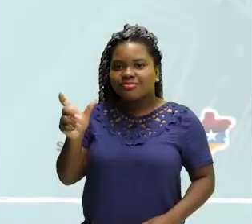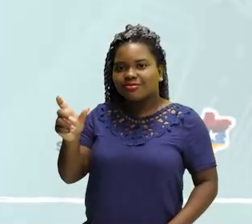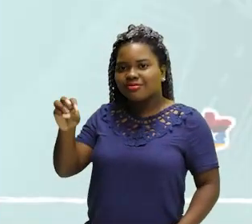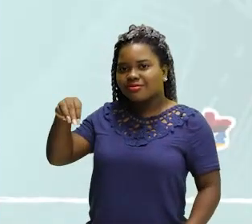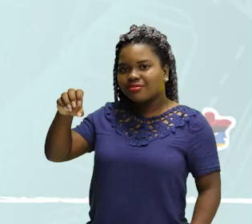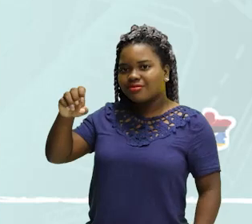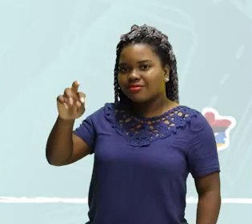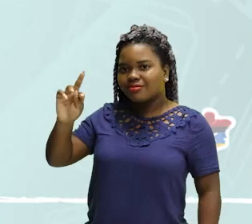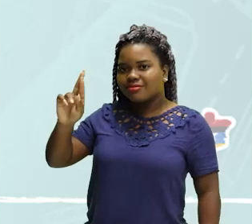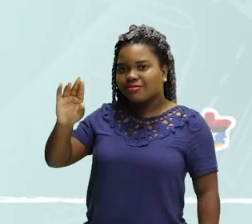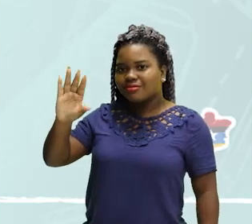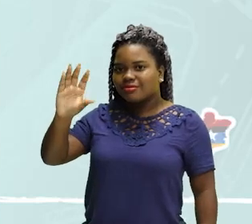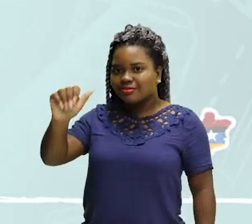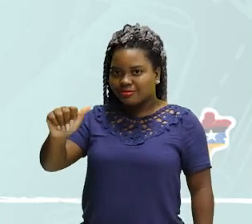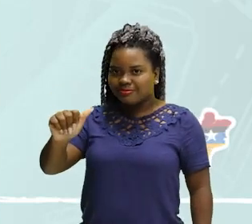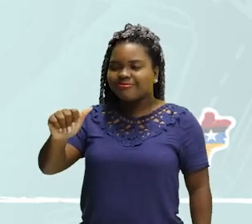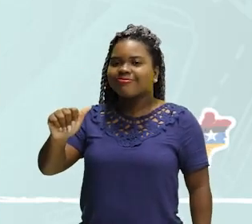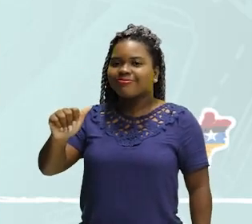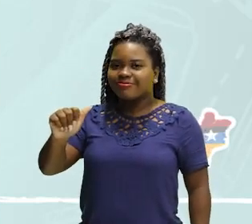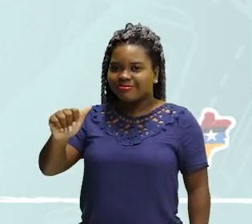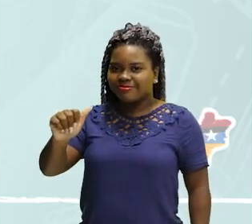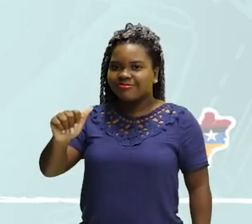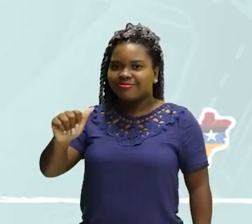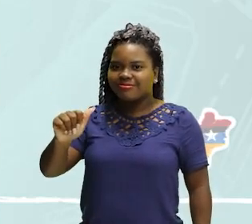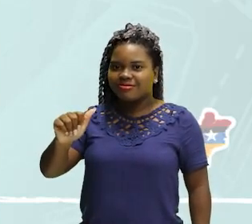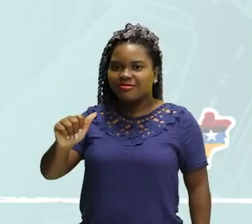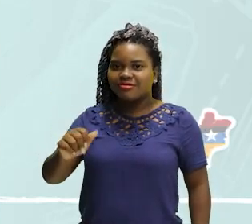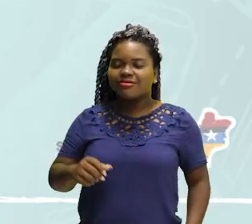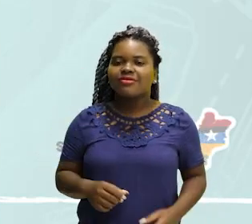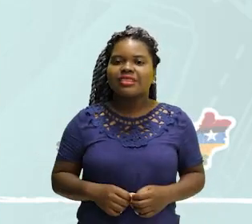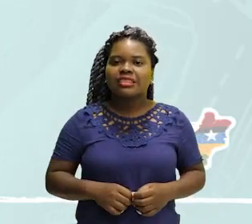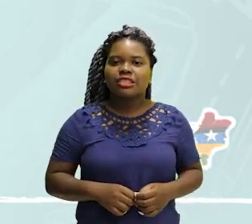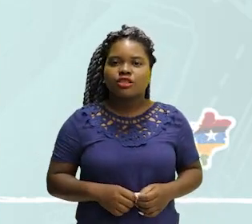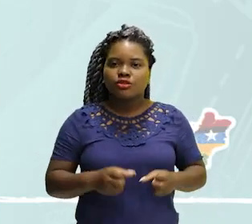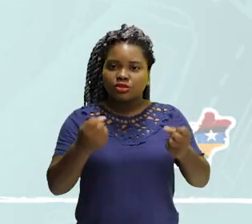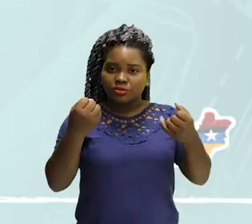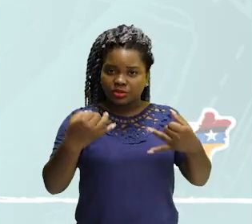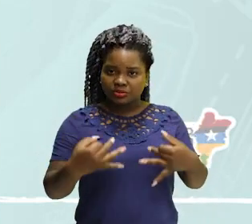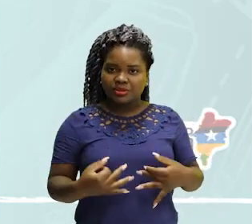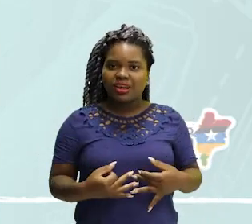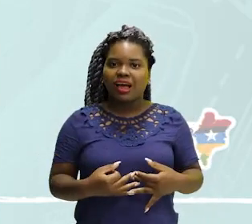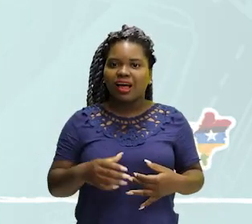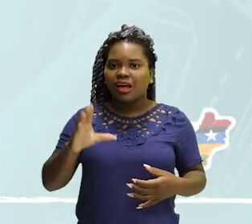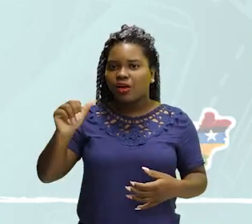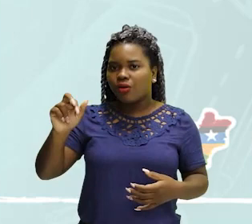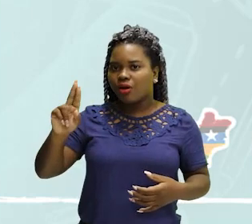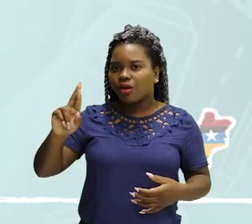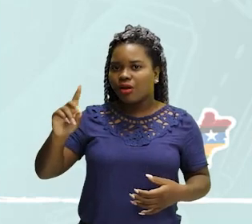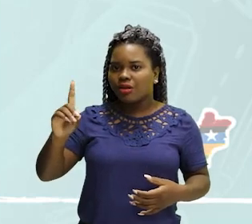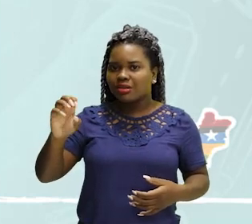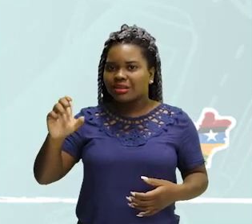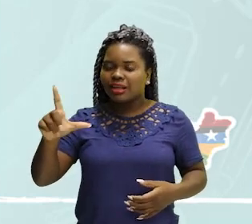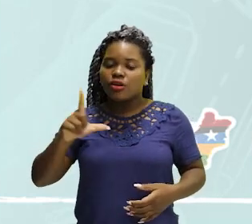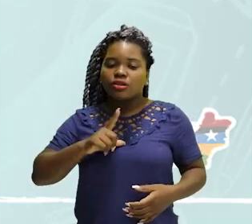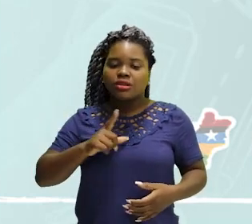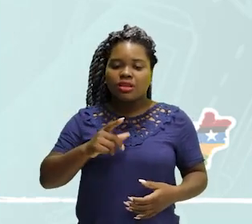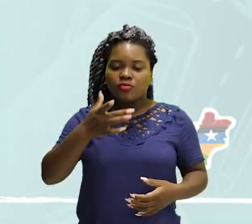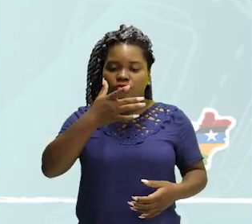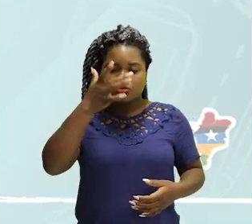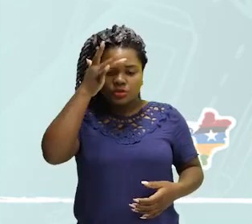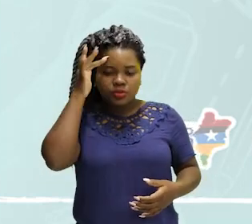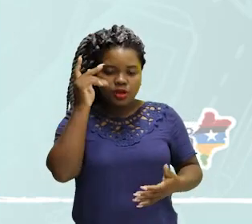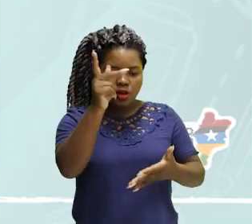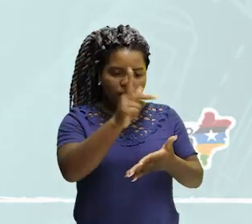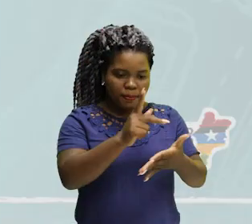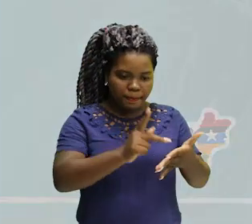Métrica. Opa, cheguei nas métricas. E só para falar aqui também eu falei de cordel, de denúncia, nós temos poetas maravilhosos